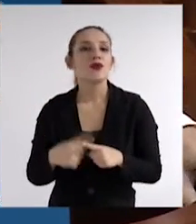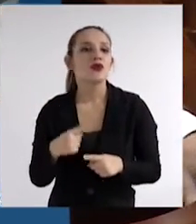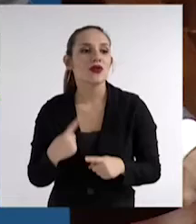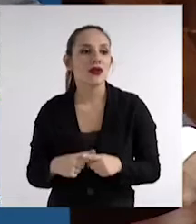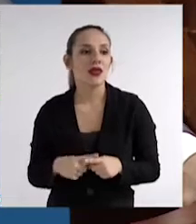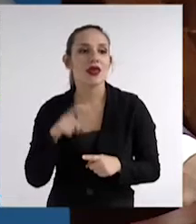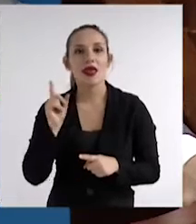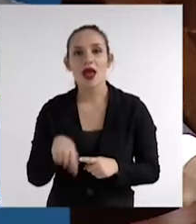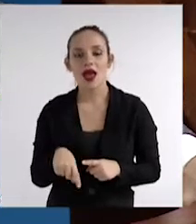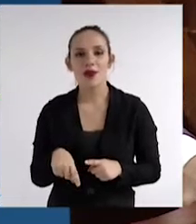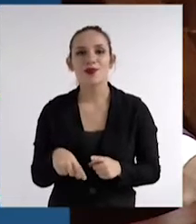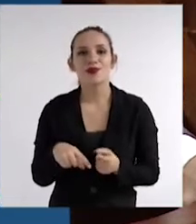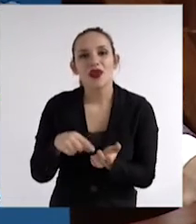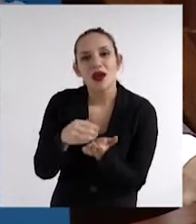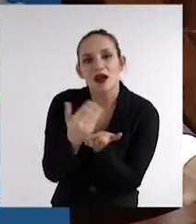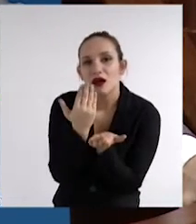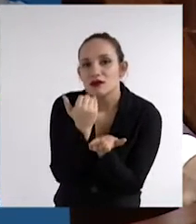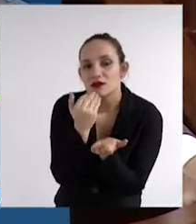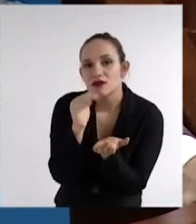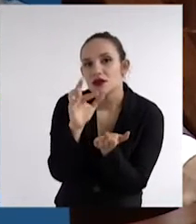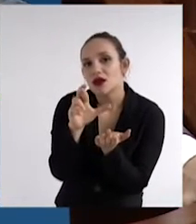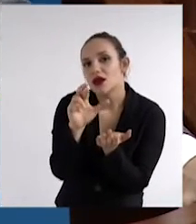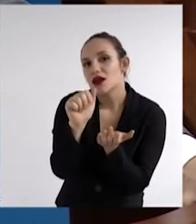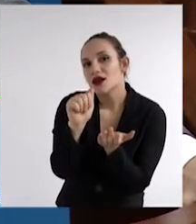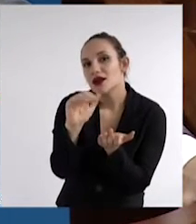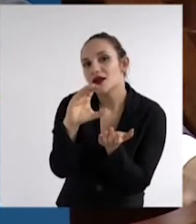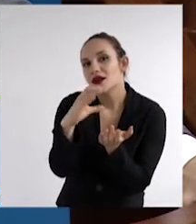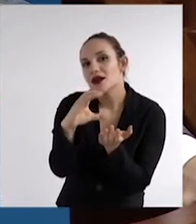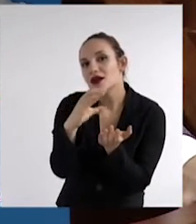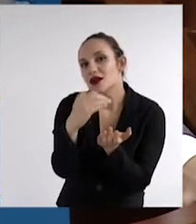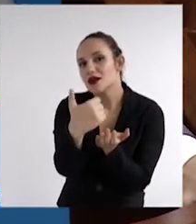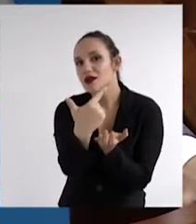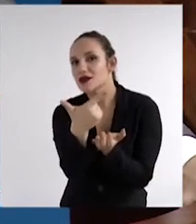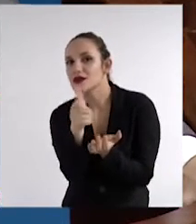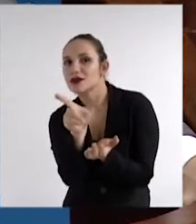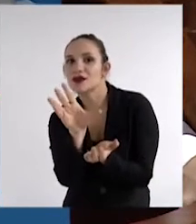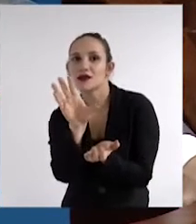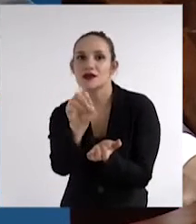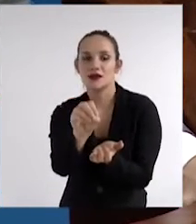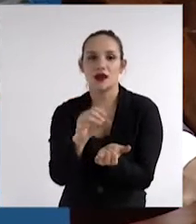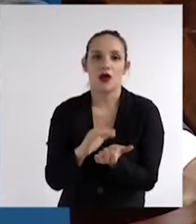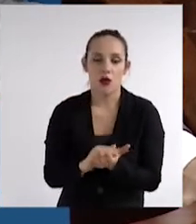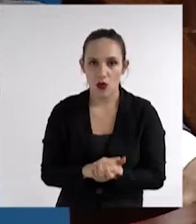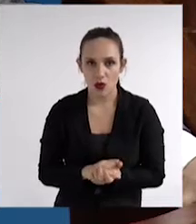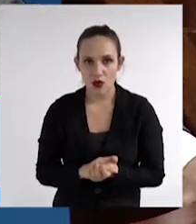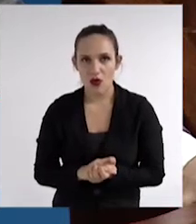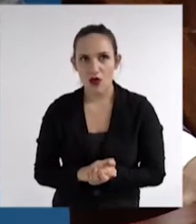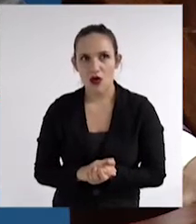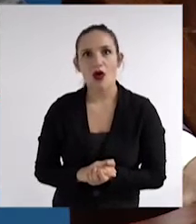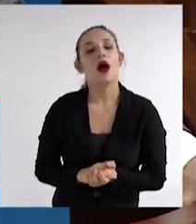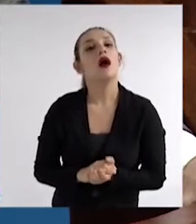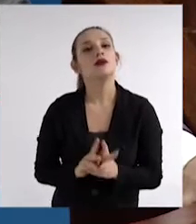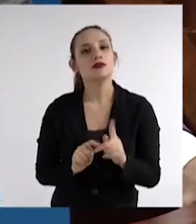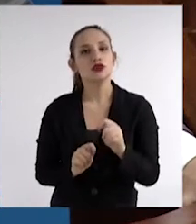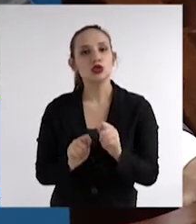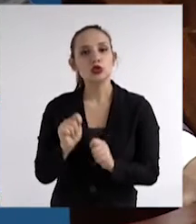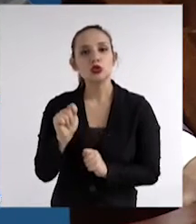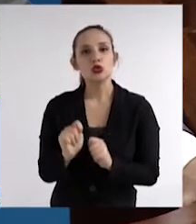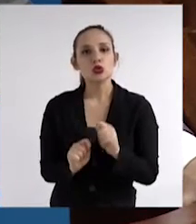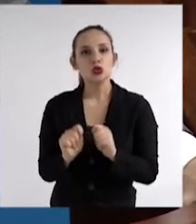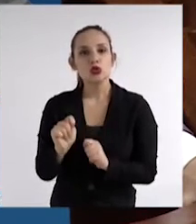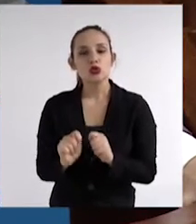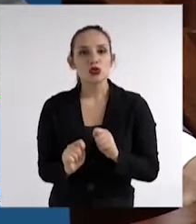a ração está racionada a 30% da